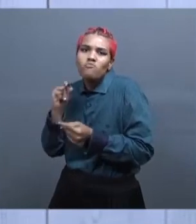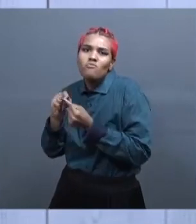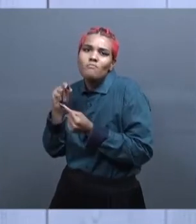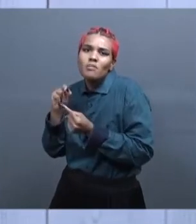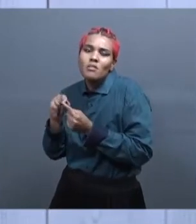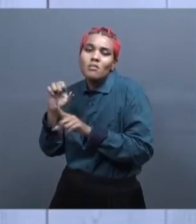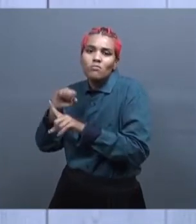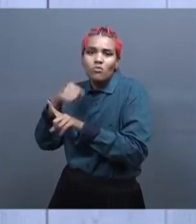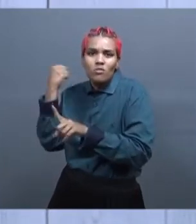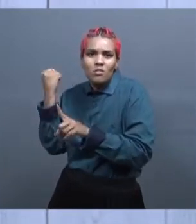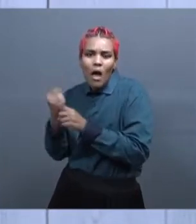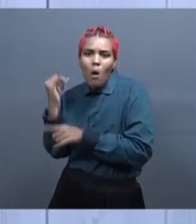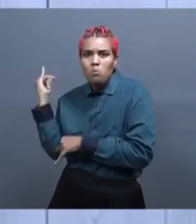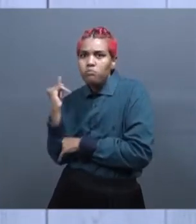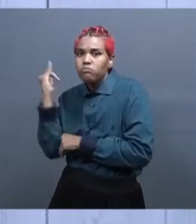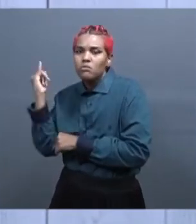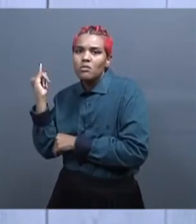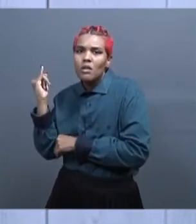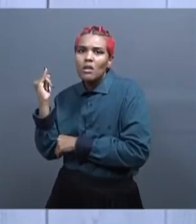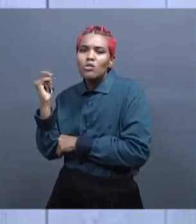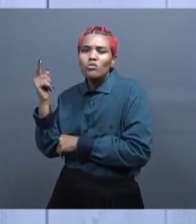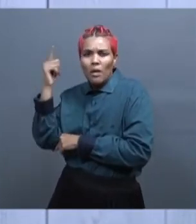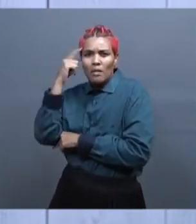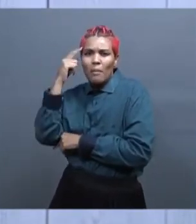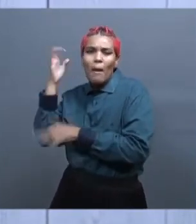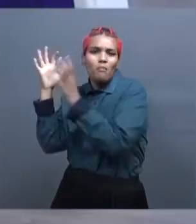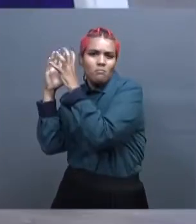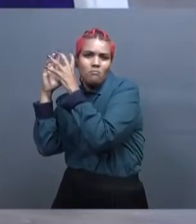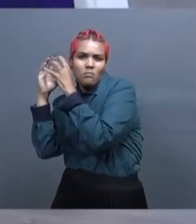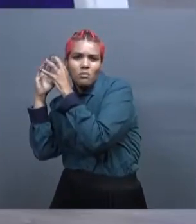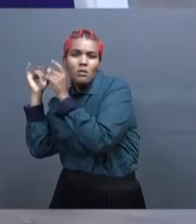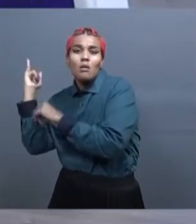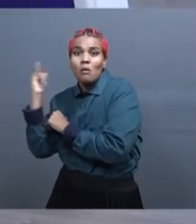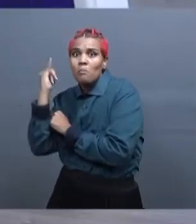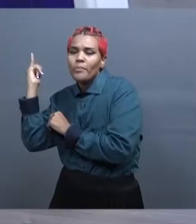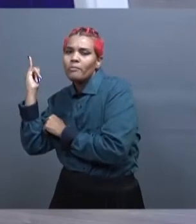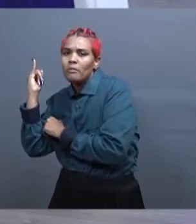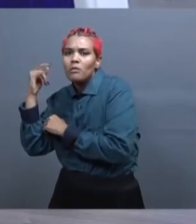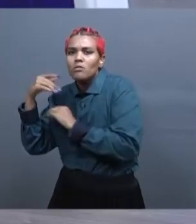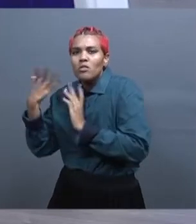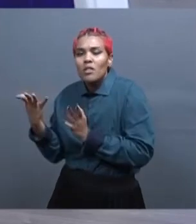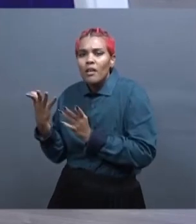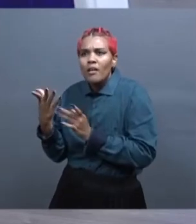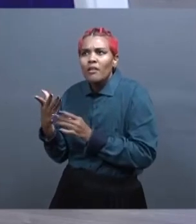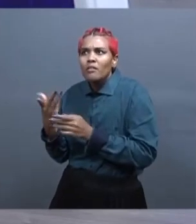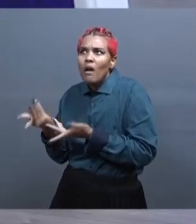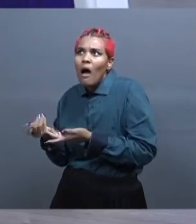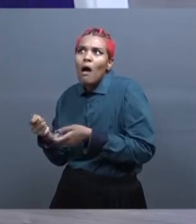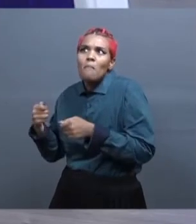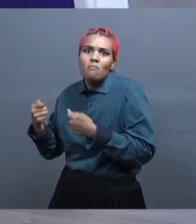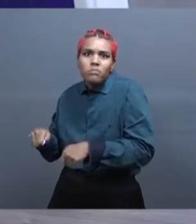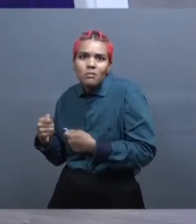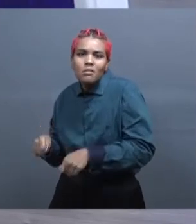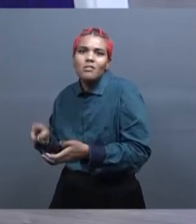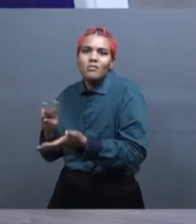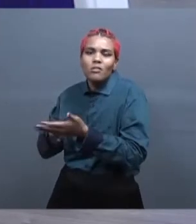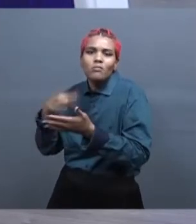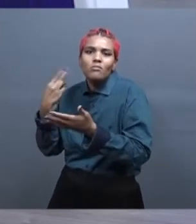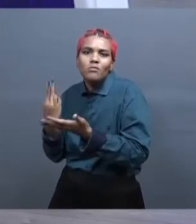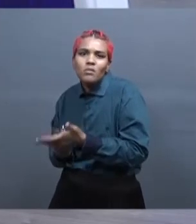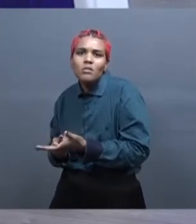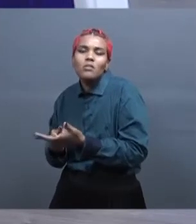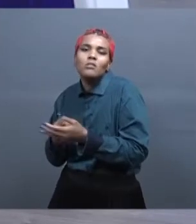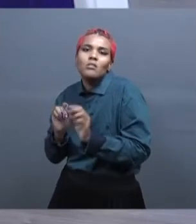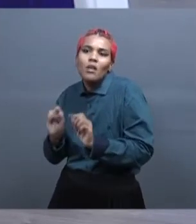função social e psíquica importantes o que não quer dizer que tenha que ter um significado quando eu